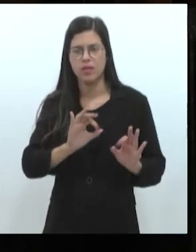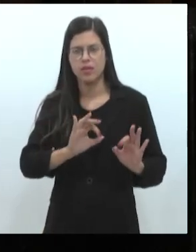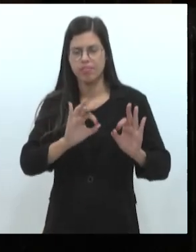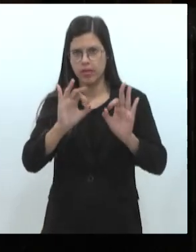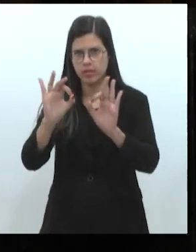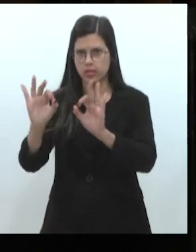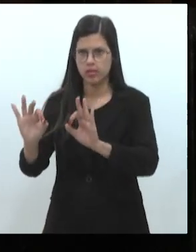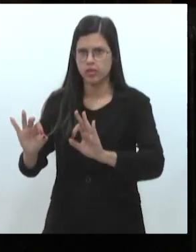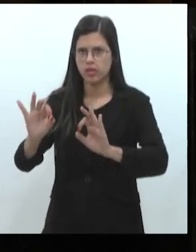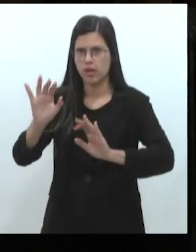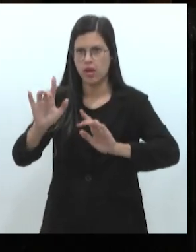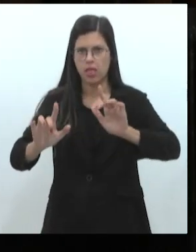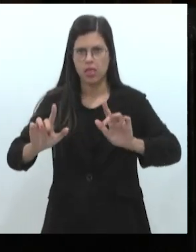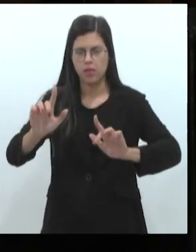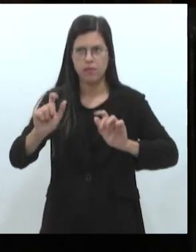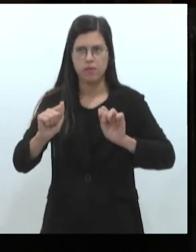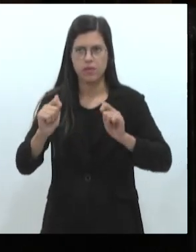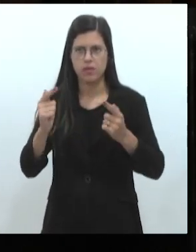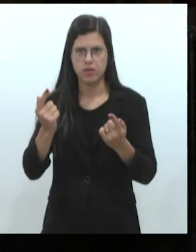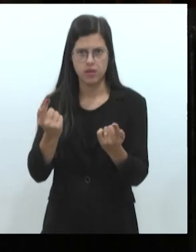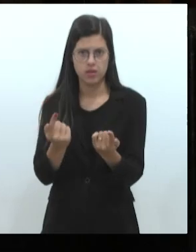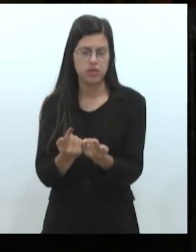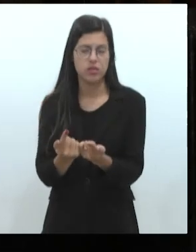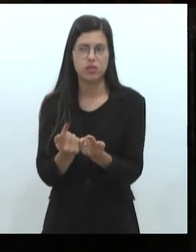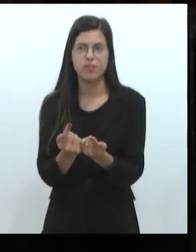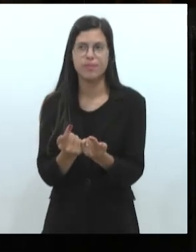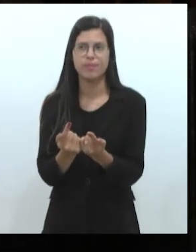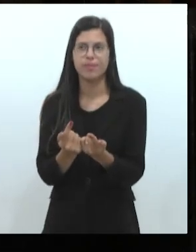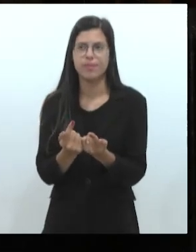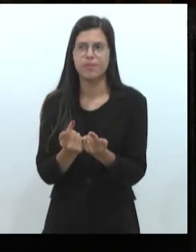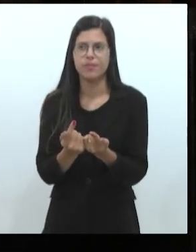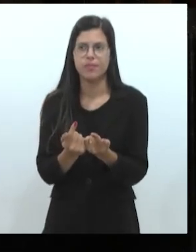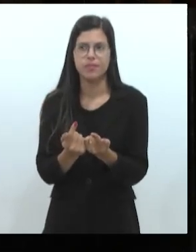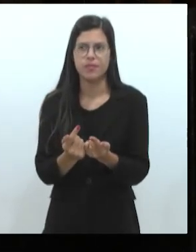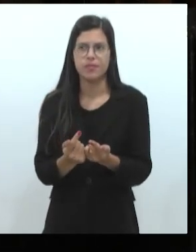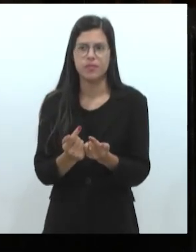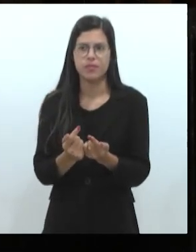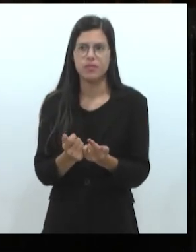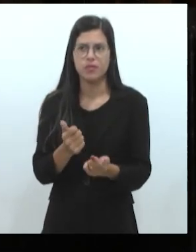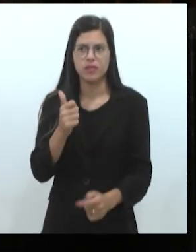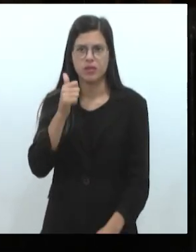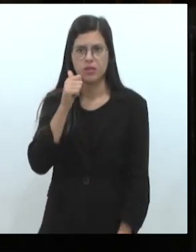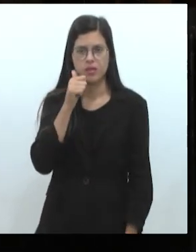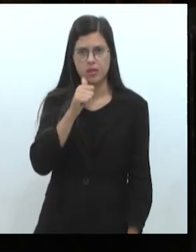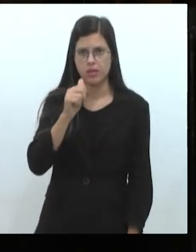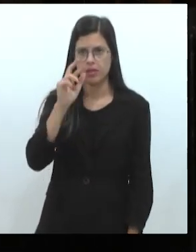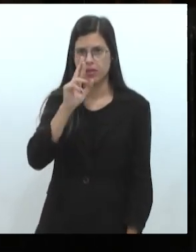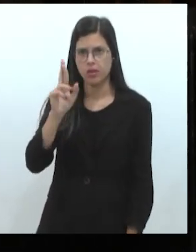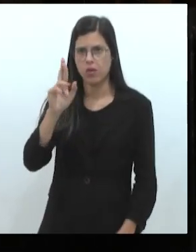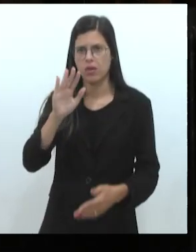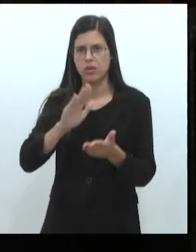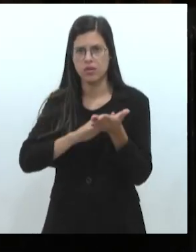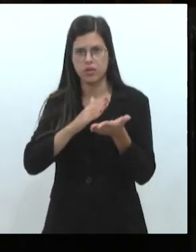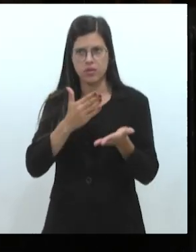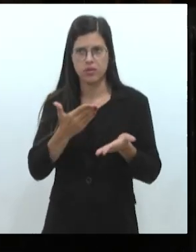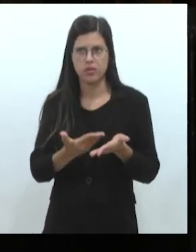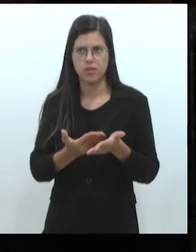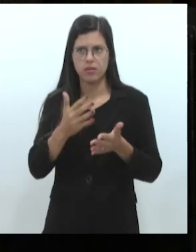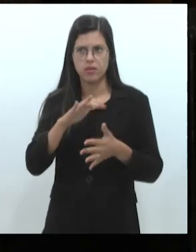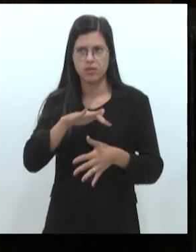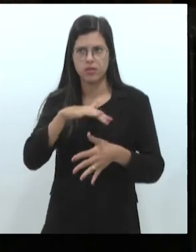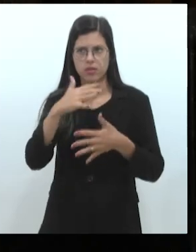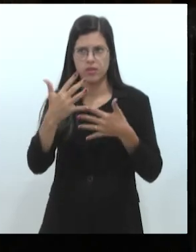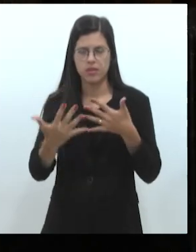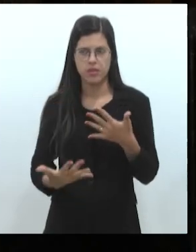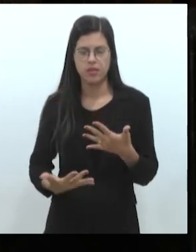telespectadores da TV Alerj e senhora intérprete da língua